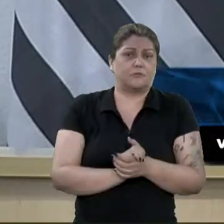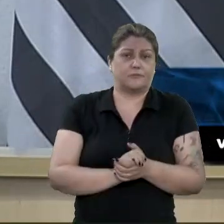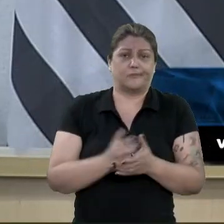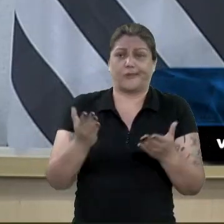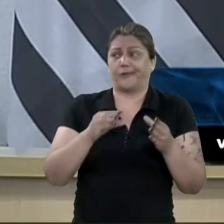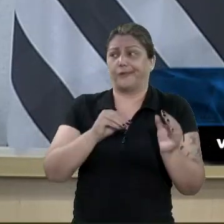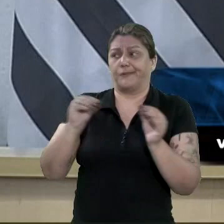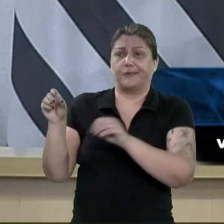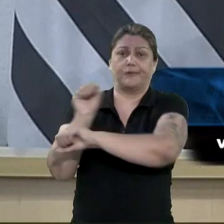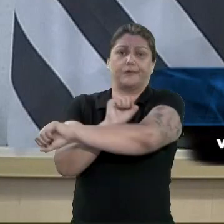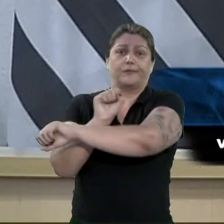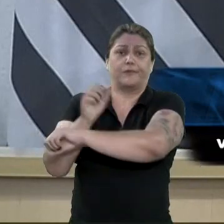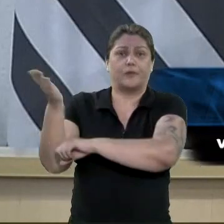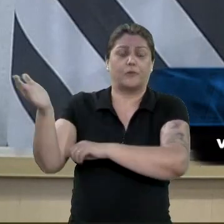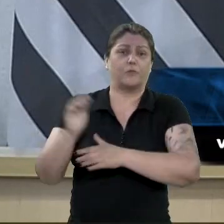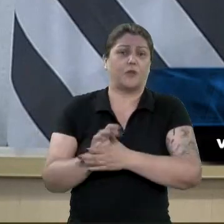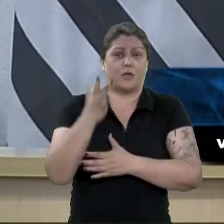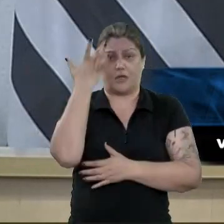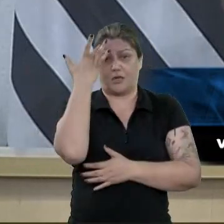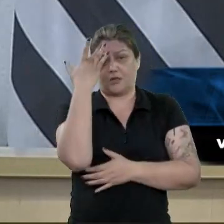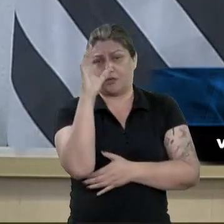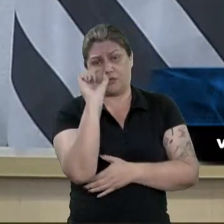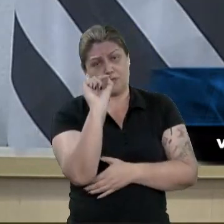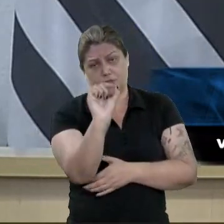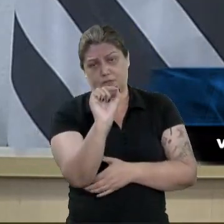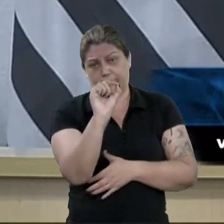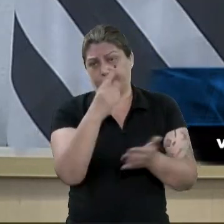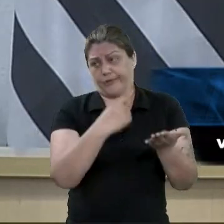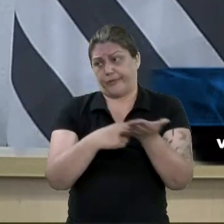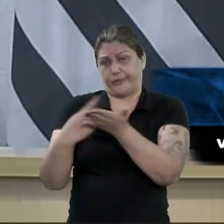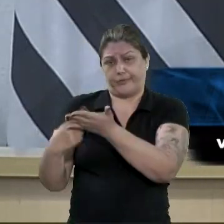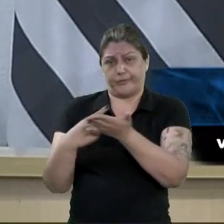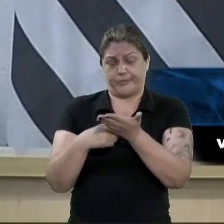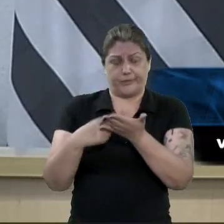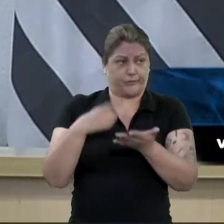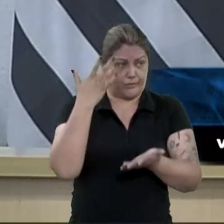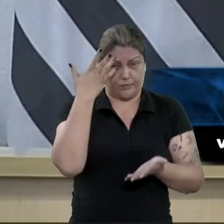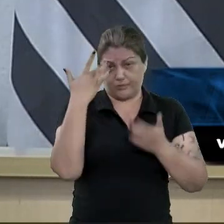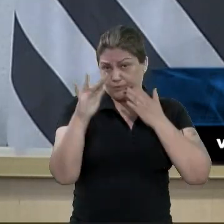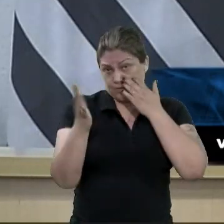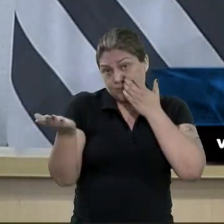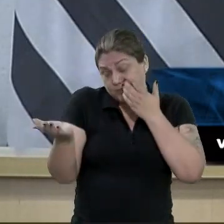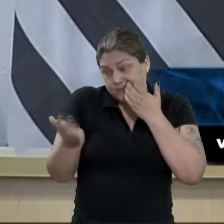lá para Tremembé. Eu não sei quem que fez esse acerto, deve ser, não sei quem foi,